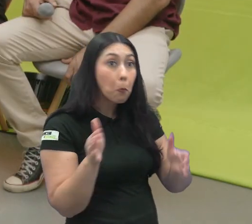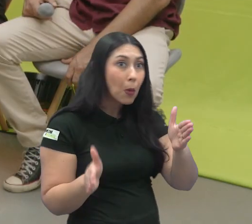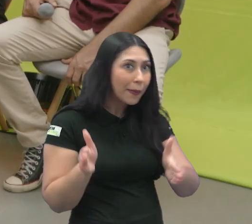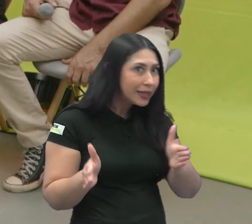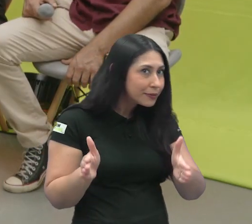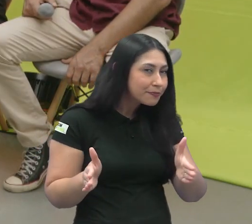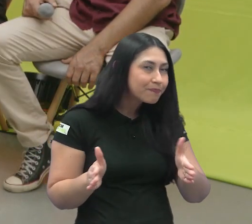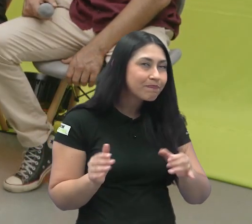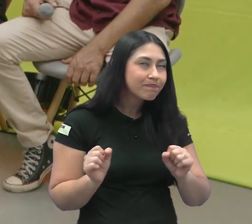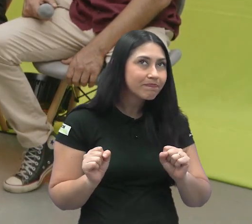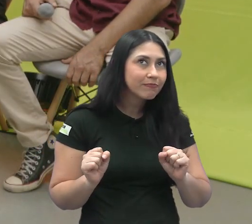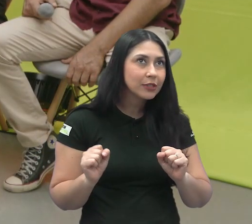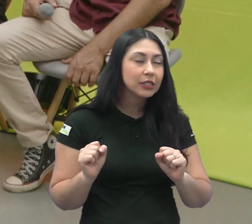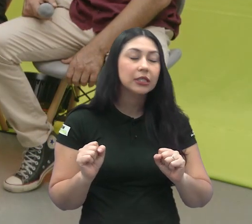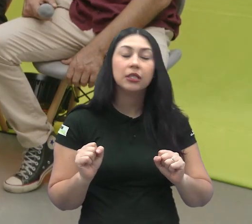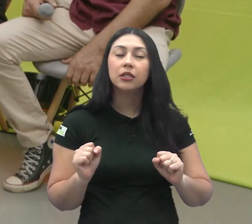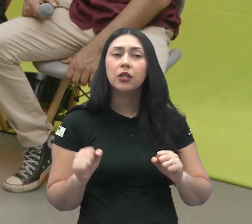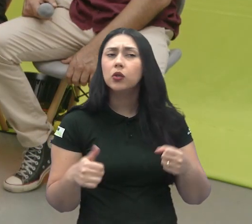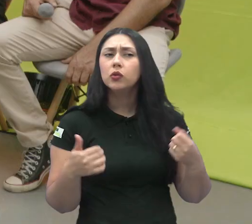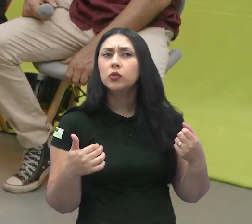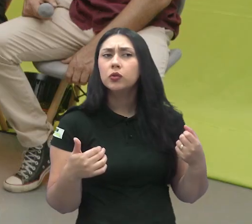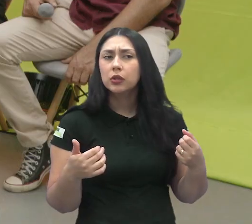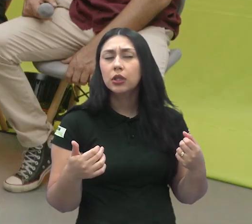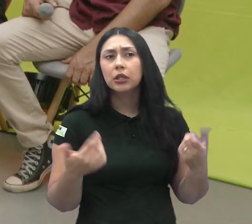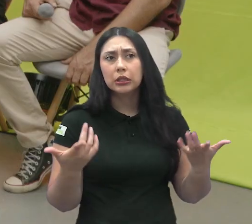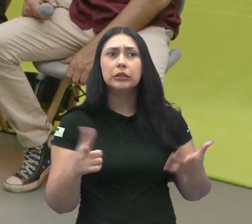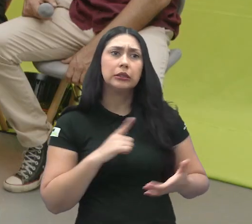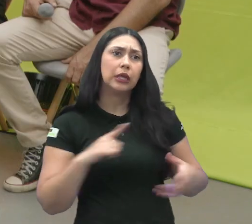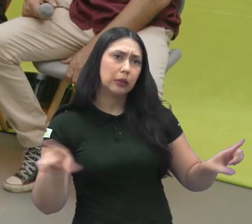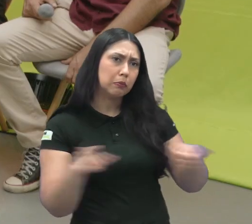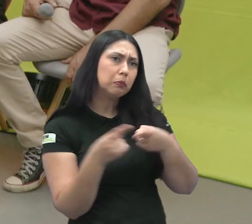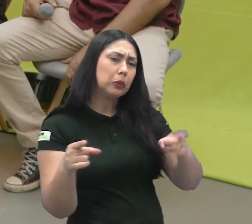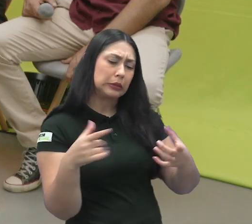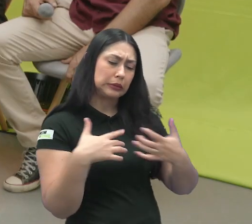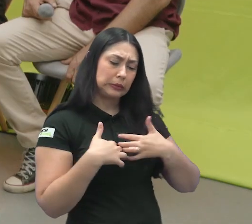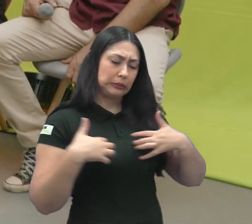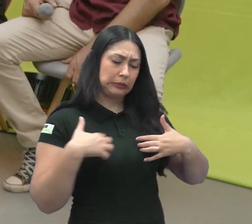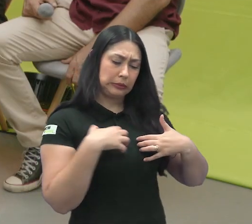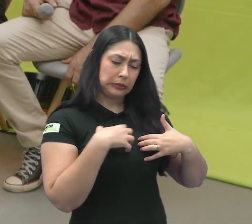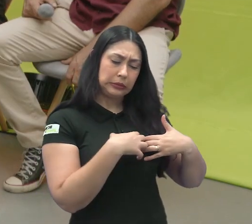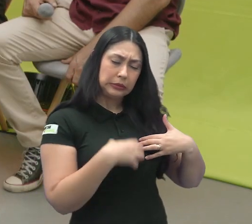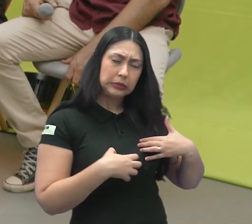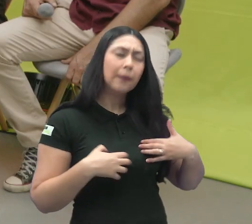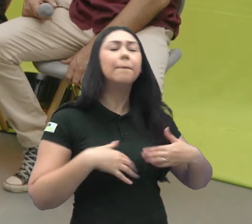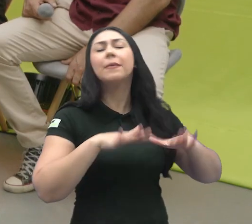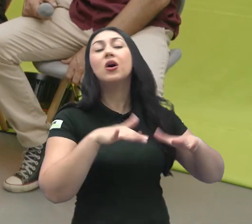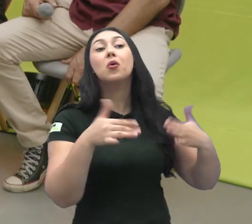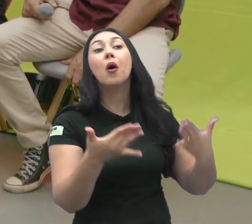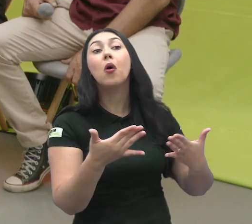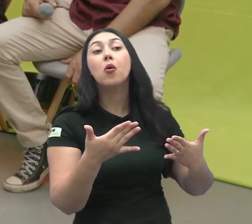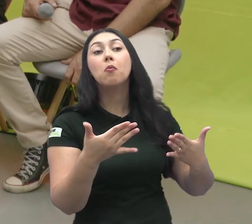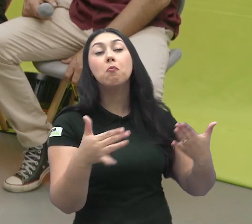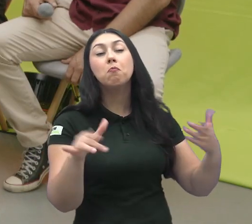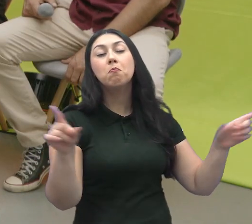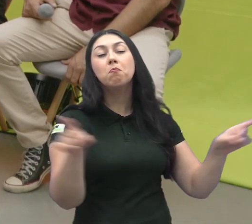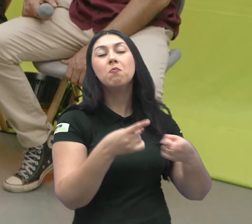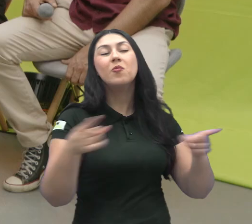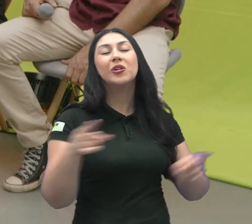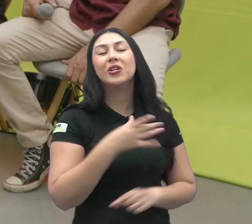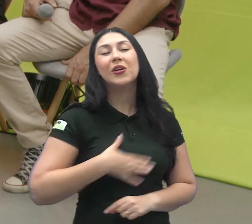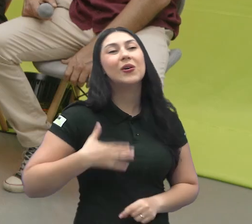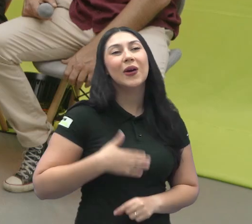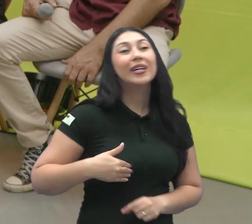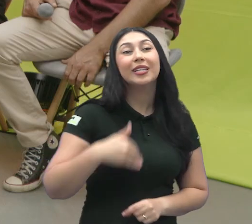pausa, qual que, além do Parte de Mim, assim, tem uma música que você gosta mais, assim, desse álbum?